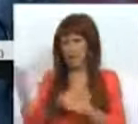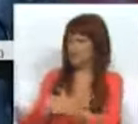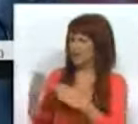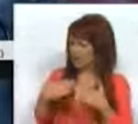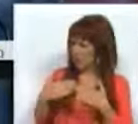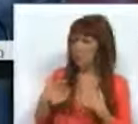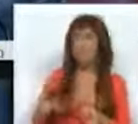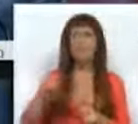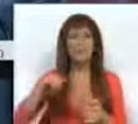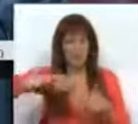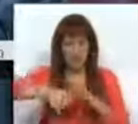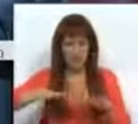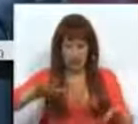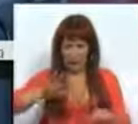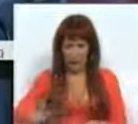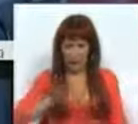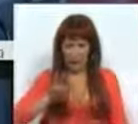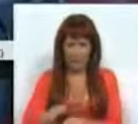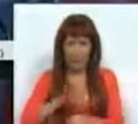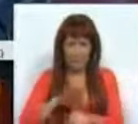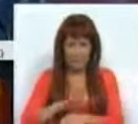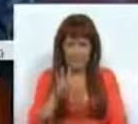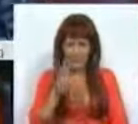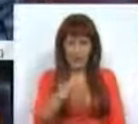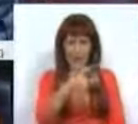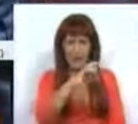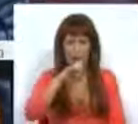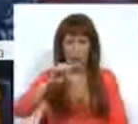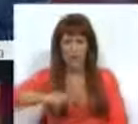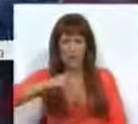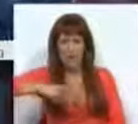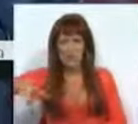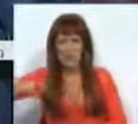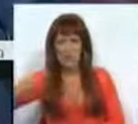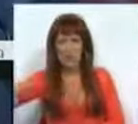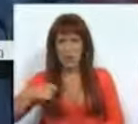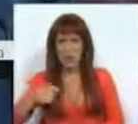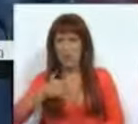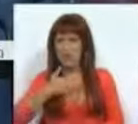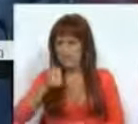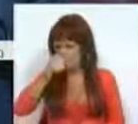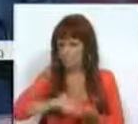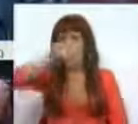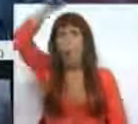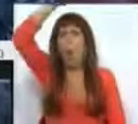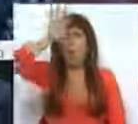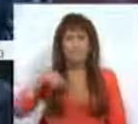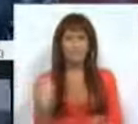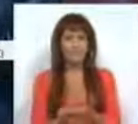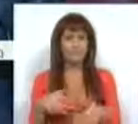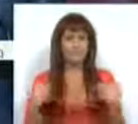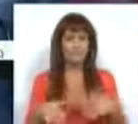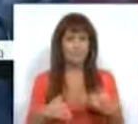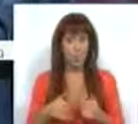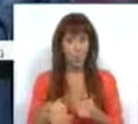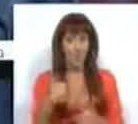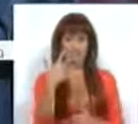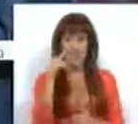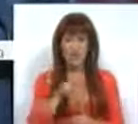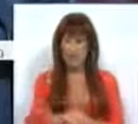tapando primeiro o buraco de 1.800 milhões de euros de dívidas acumuladas e que criaram e que ia já a caminho